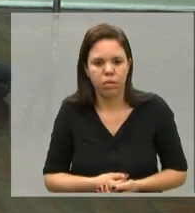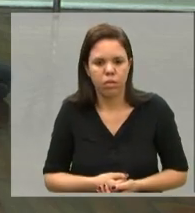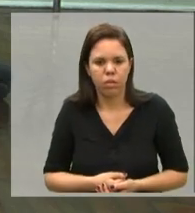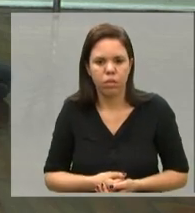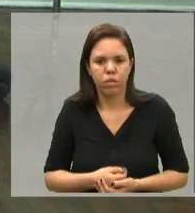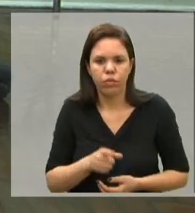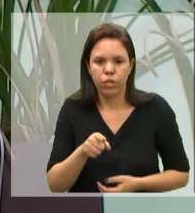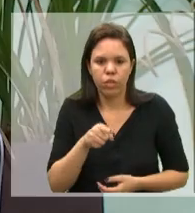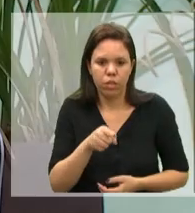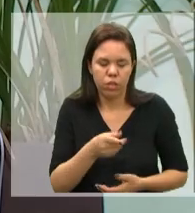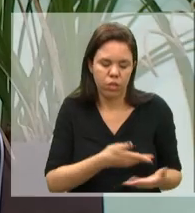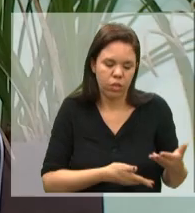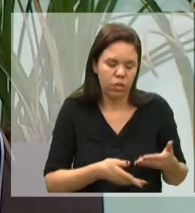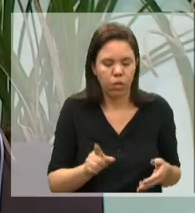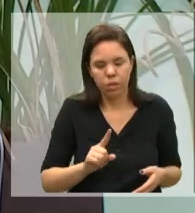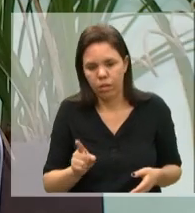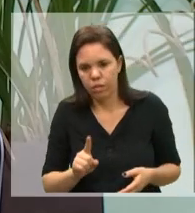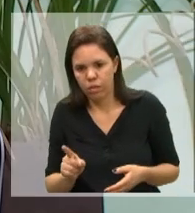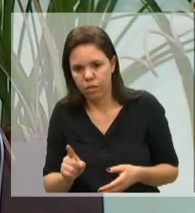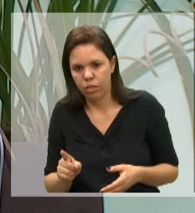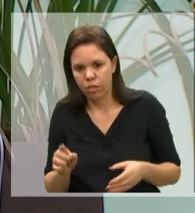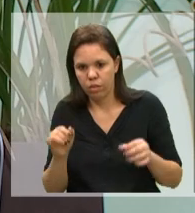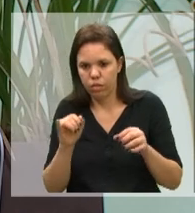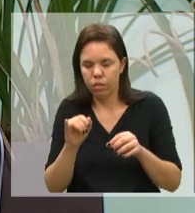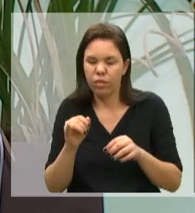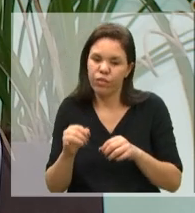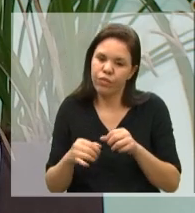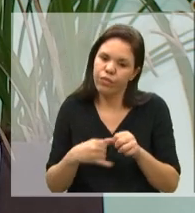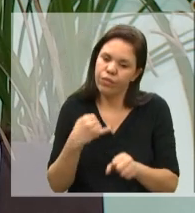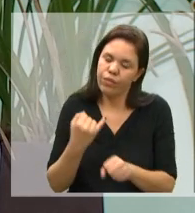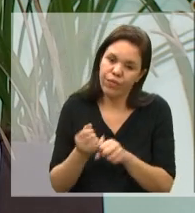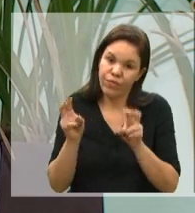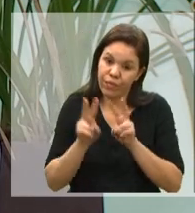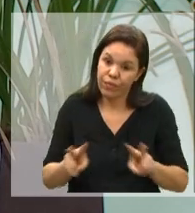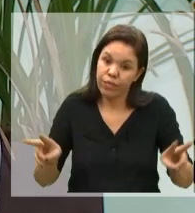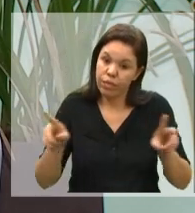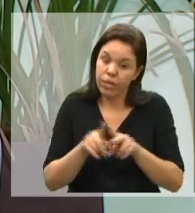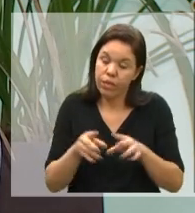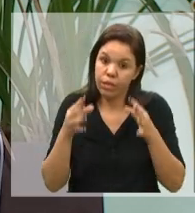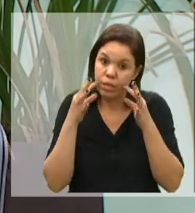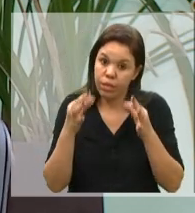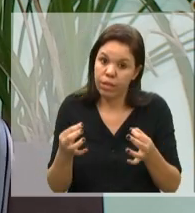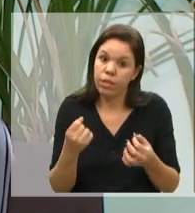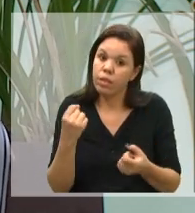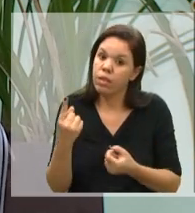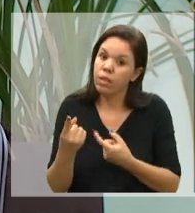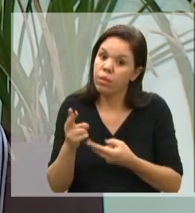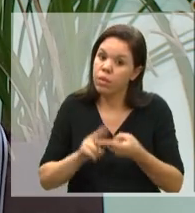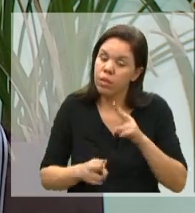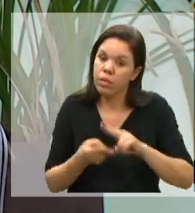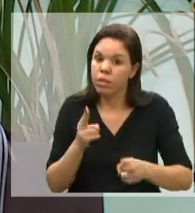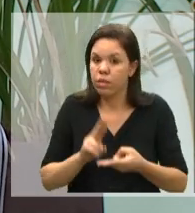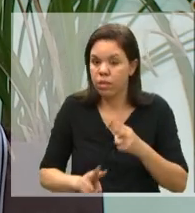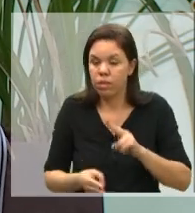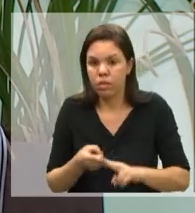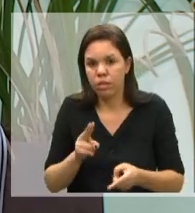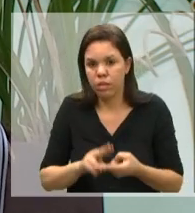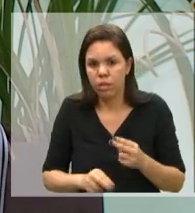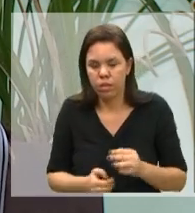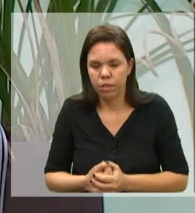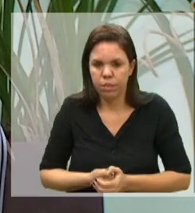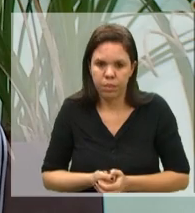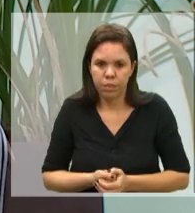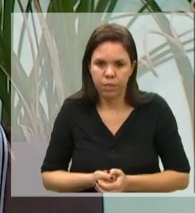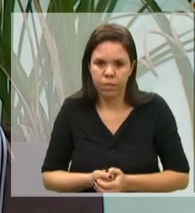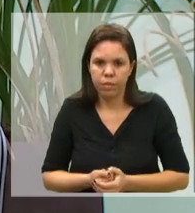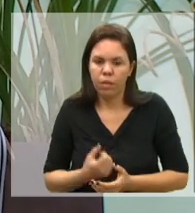sua interação ou não no ambiente virtual, que você precisa prestar atenção em algumas habilidades, ou